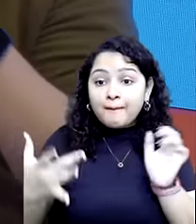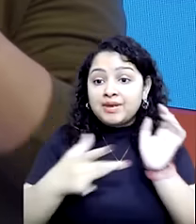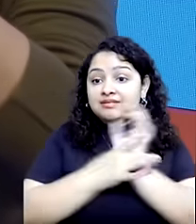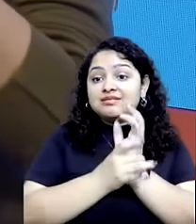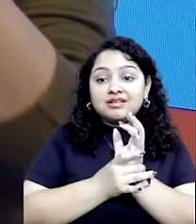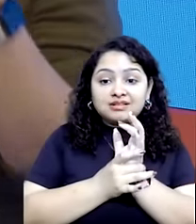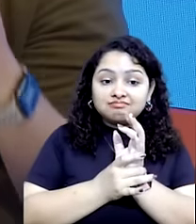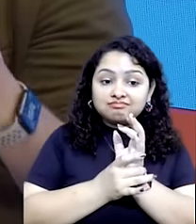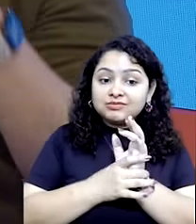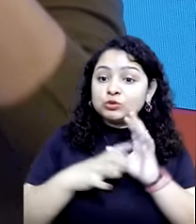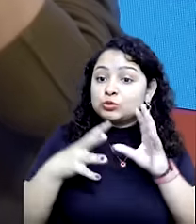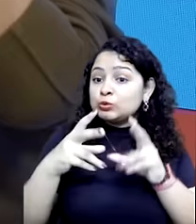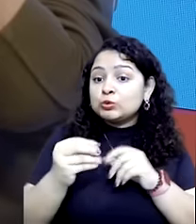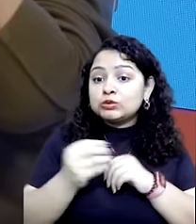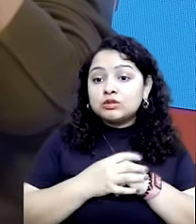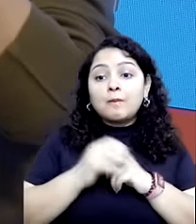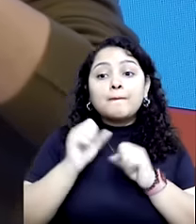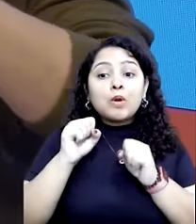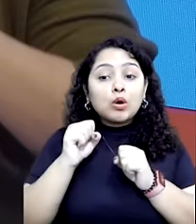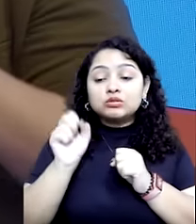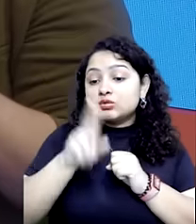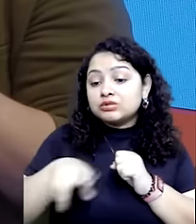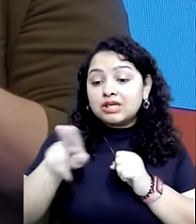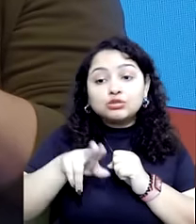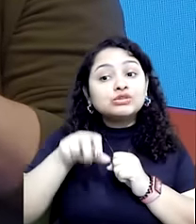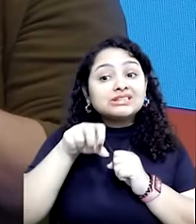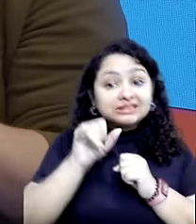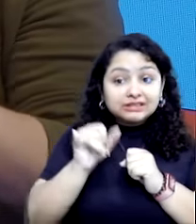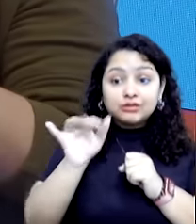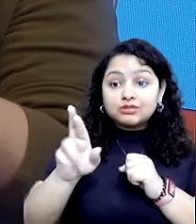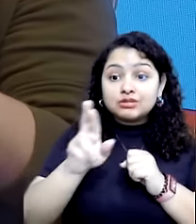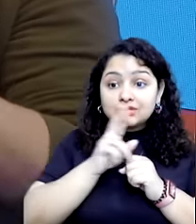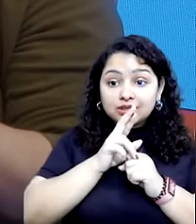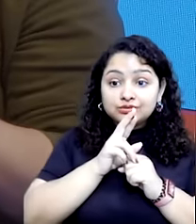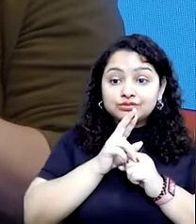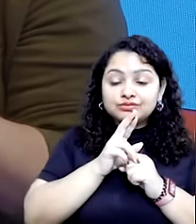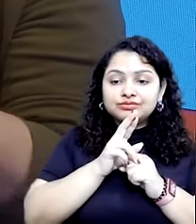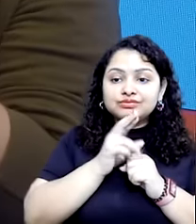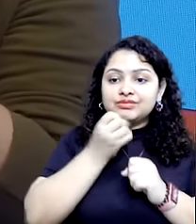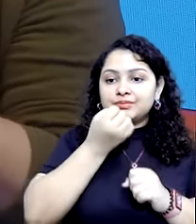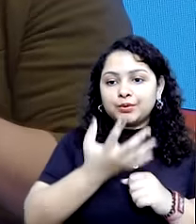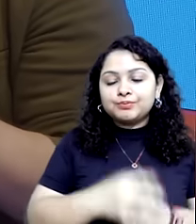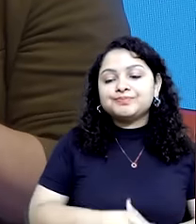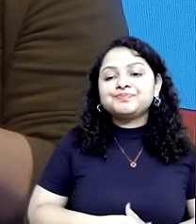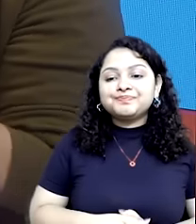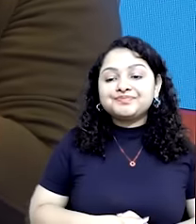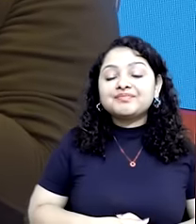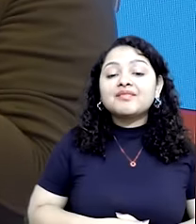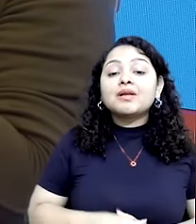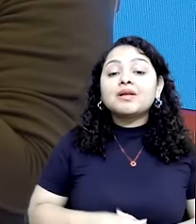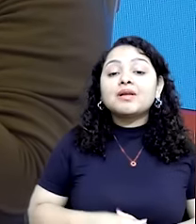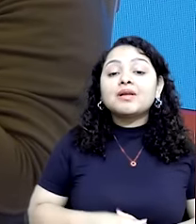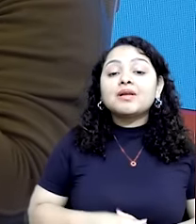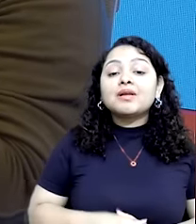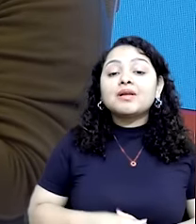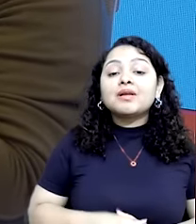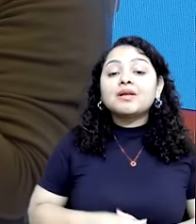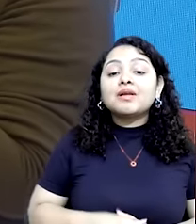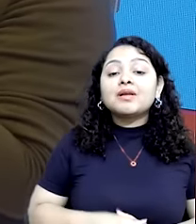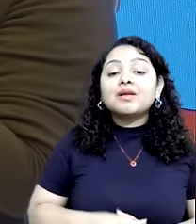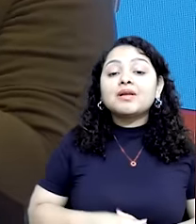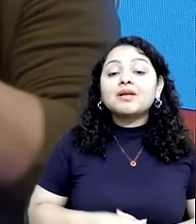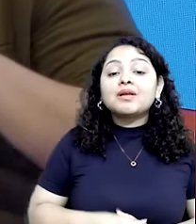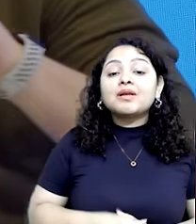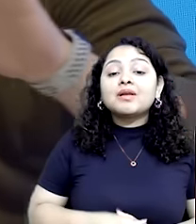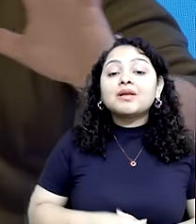algo tudo pode ser utilizado desde que o resultado final fique bom o que a gente tem que ver é Olhe pela lente da